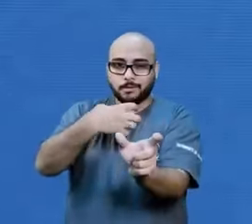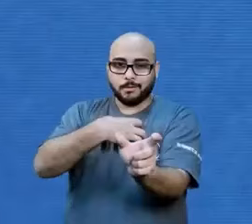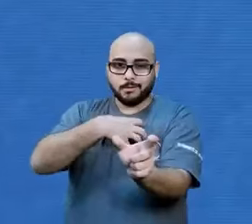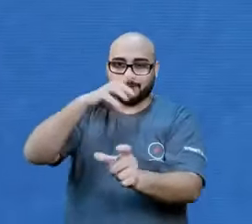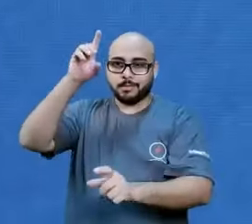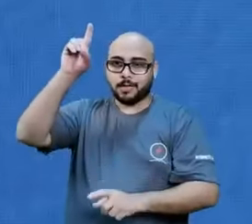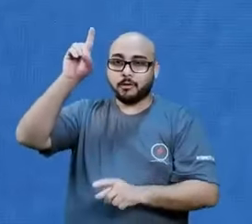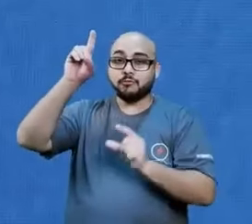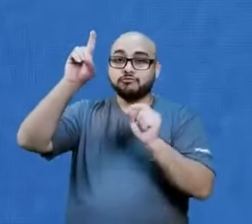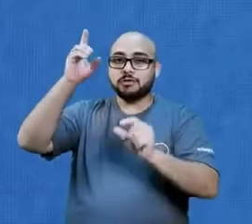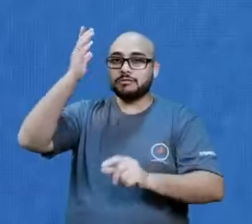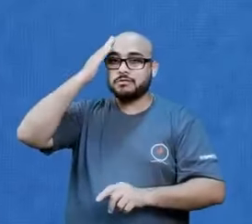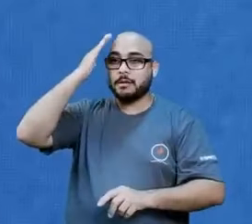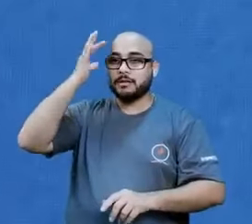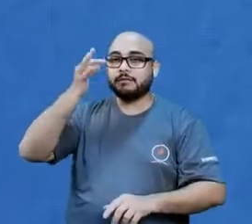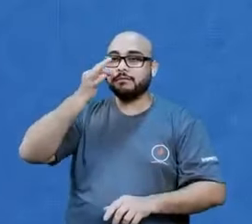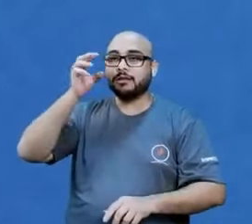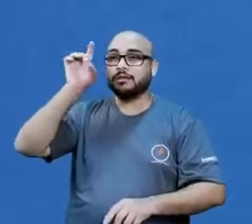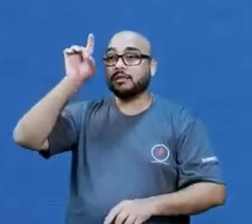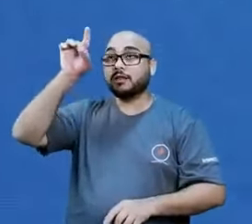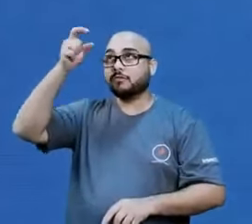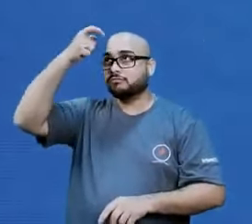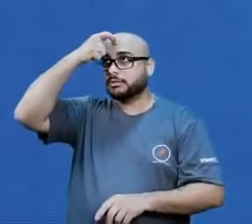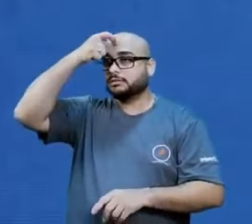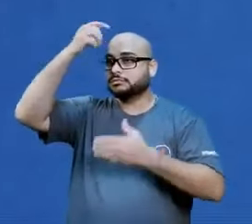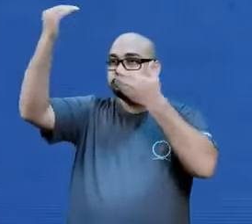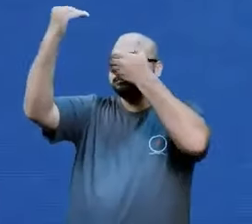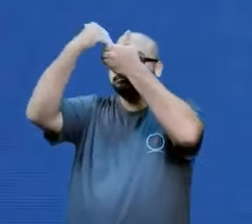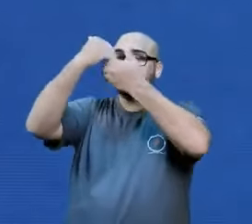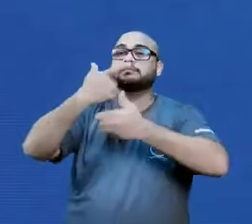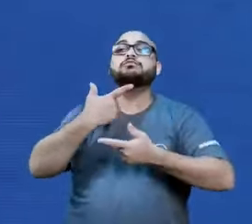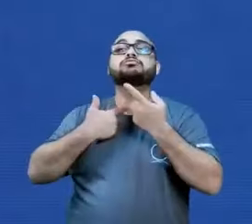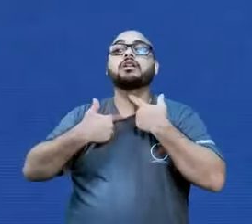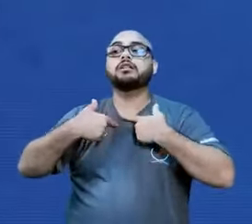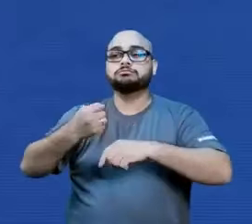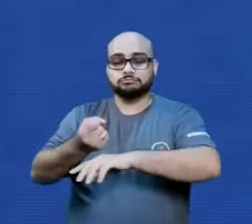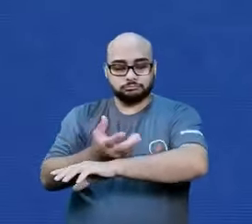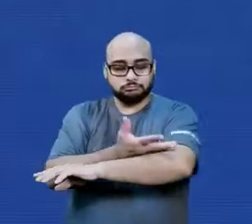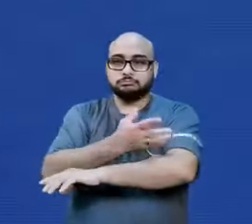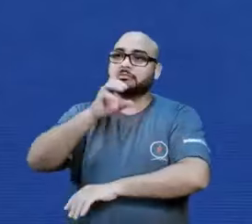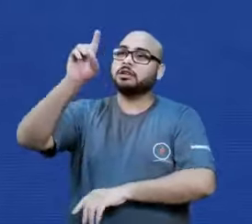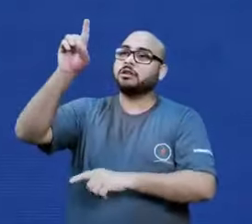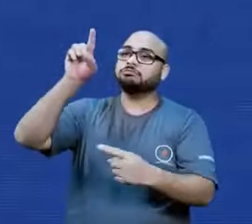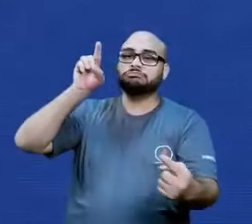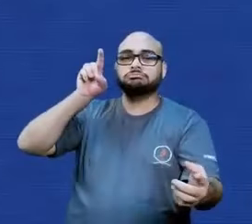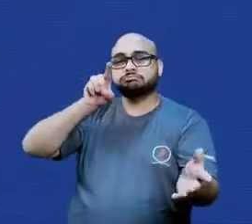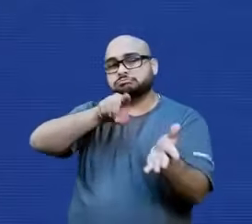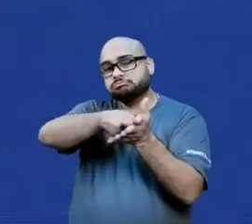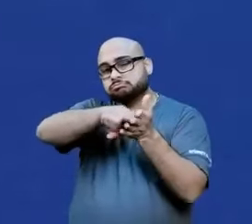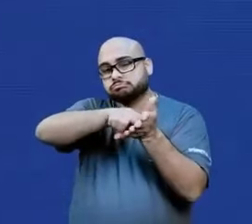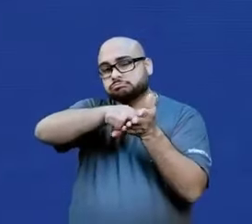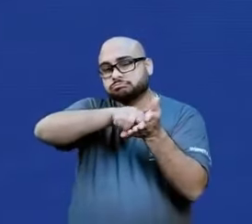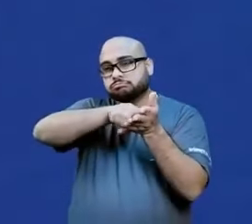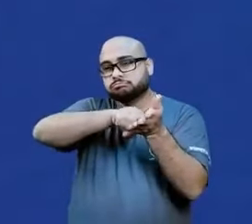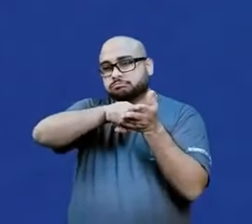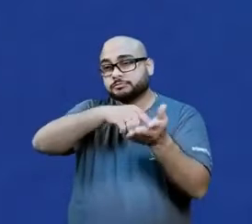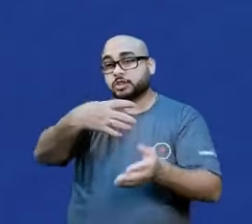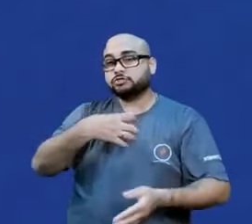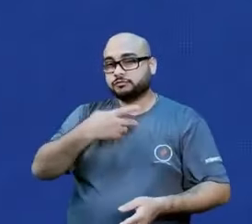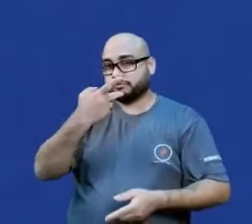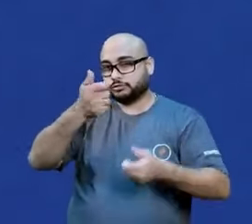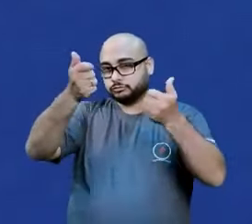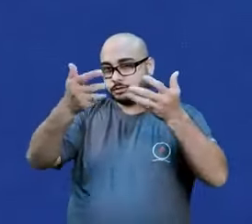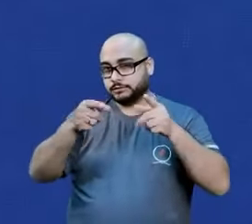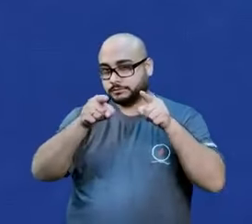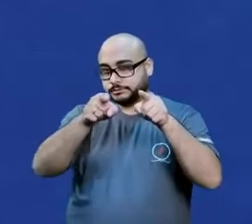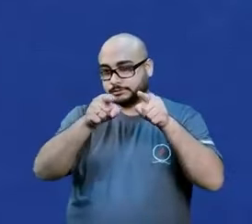vontade e sentimentos por isso que ninguém engana Deus eu posso estar aqui sorrindo para você já viu